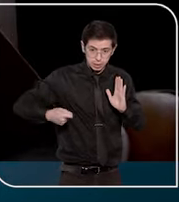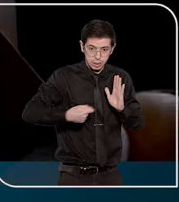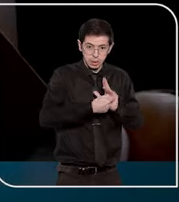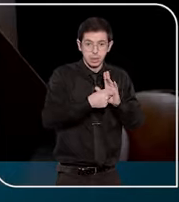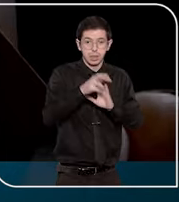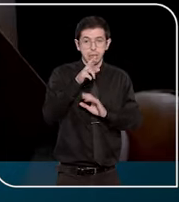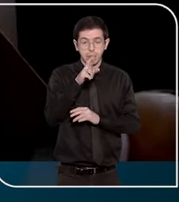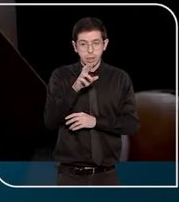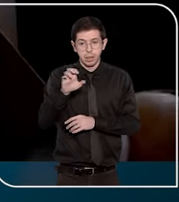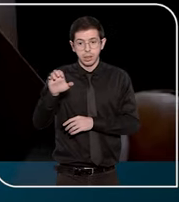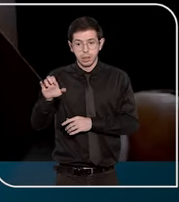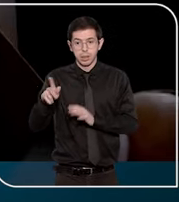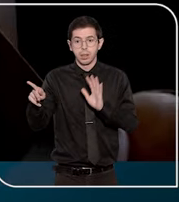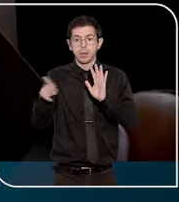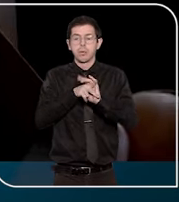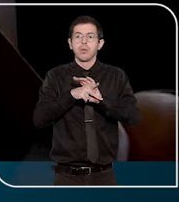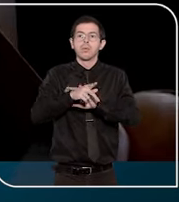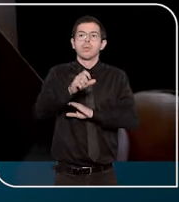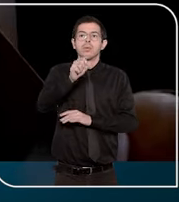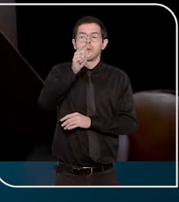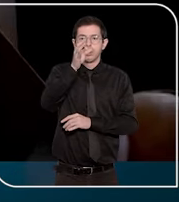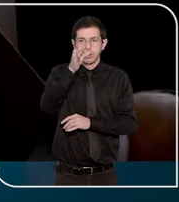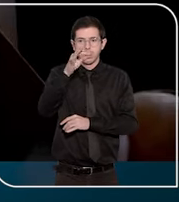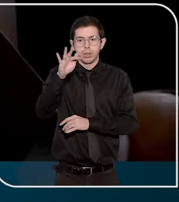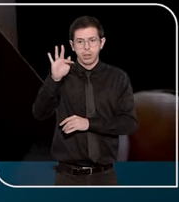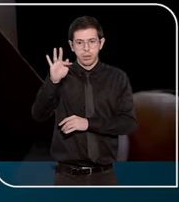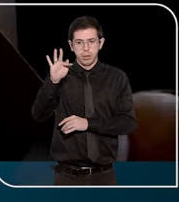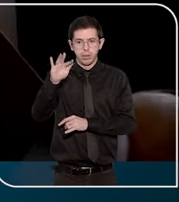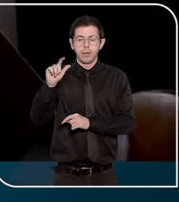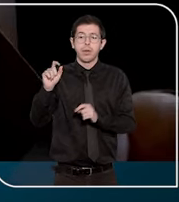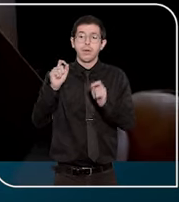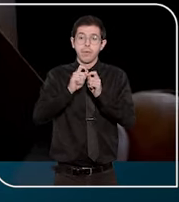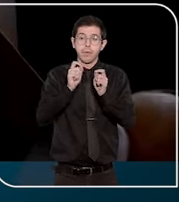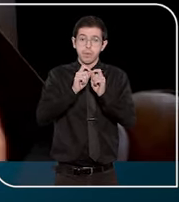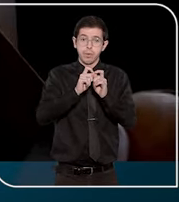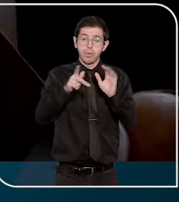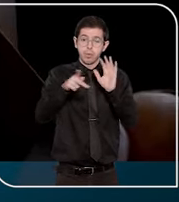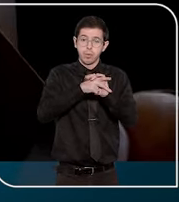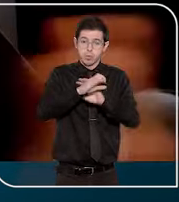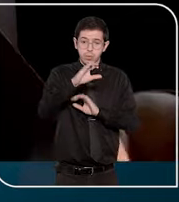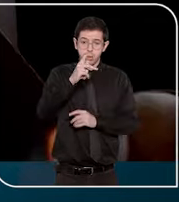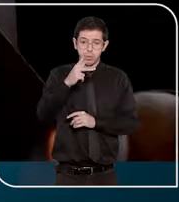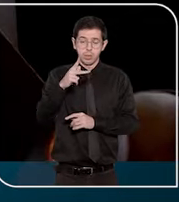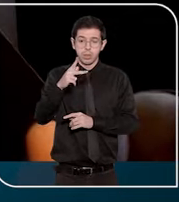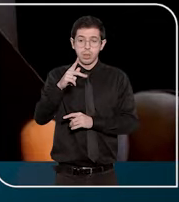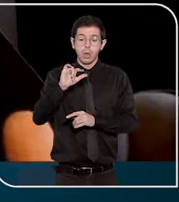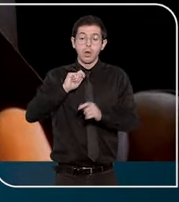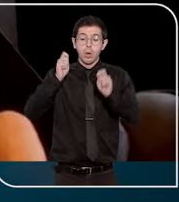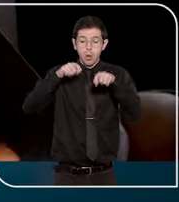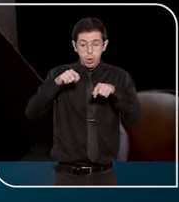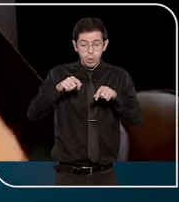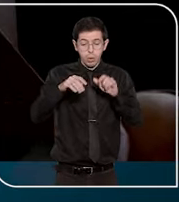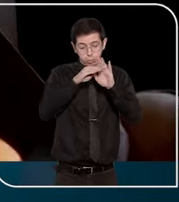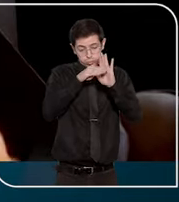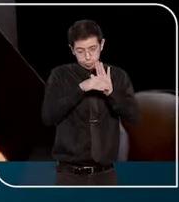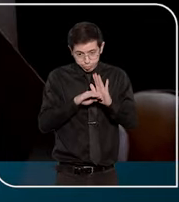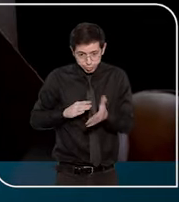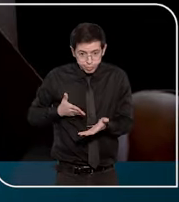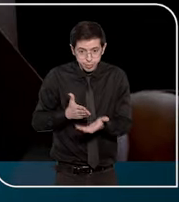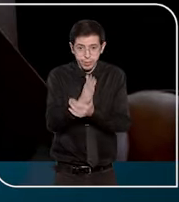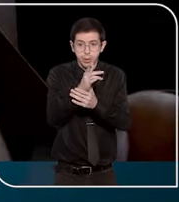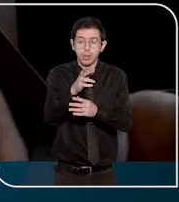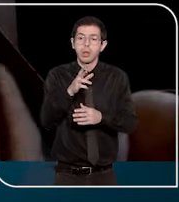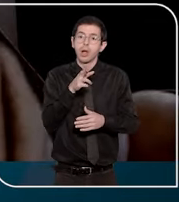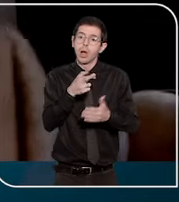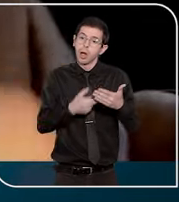são dirigidas ao Supremo Tribunal Federal, fazem, segundo o próprio código, o juízo de admissibilidade do recurso. E essa